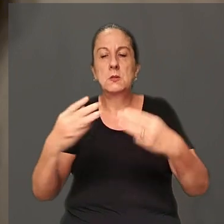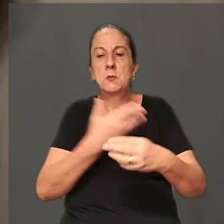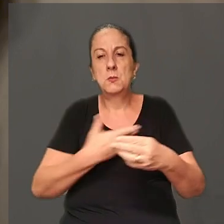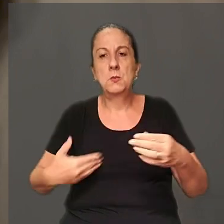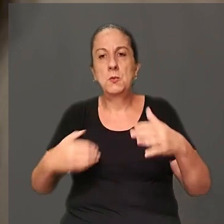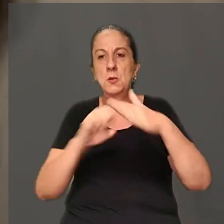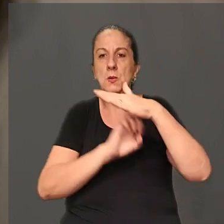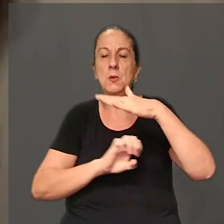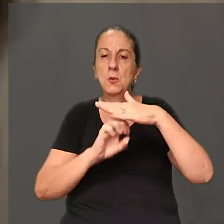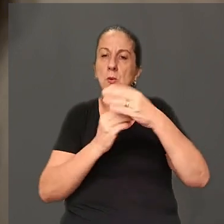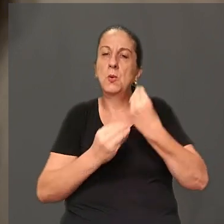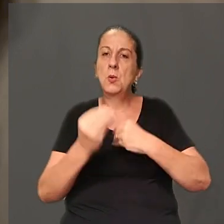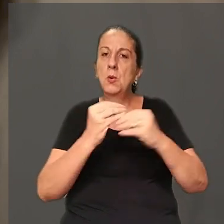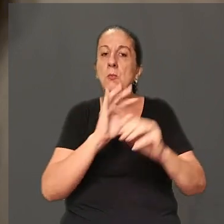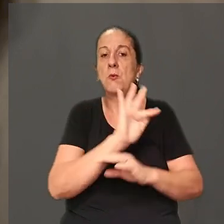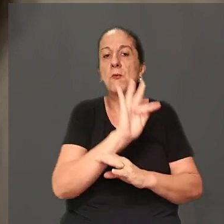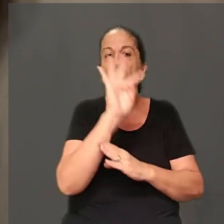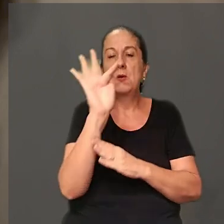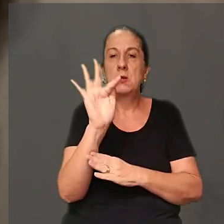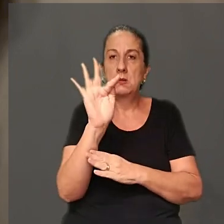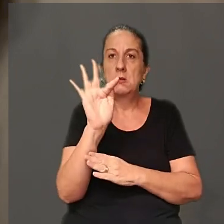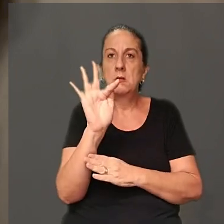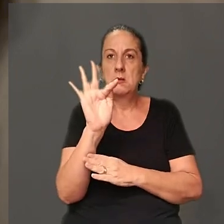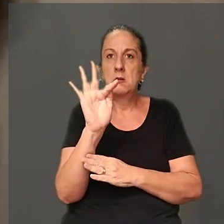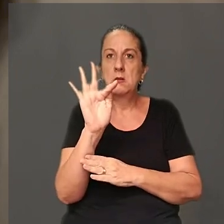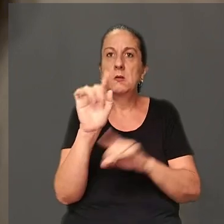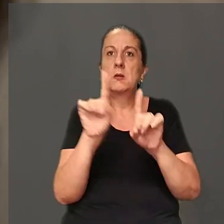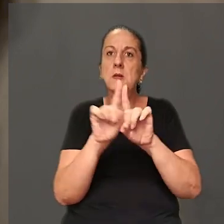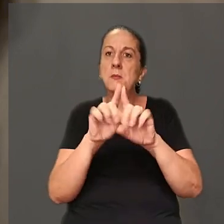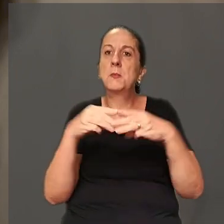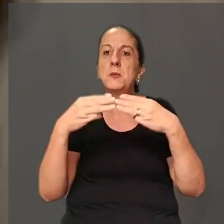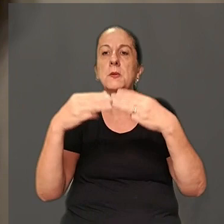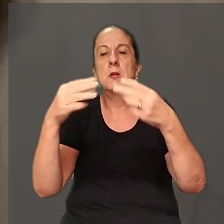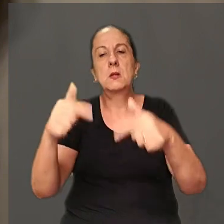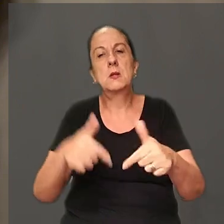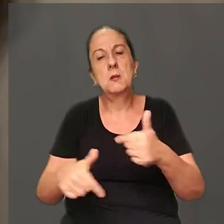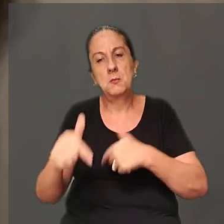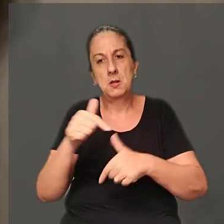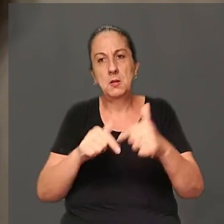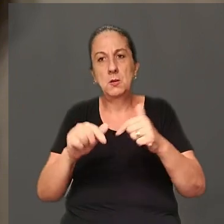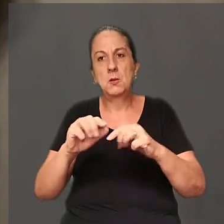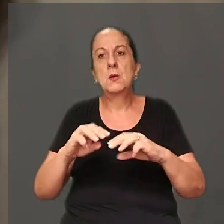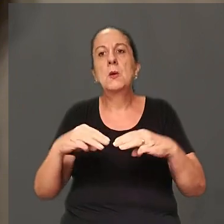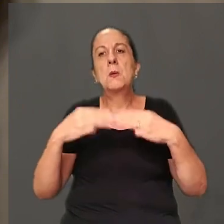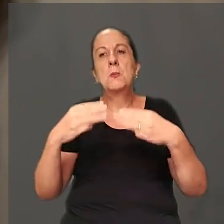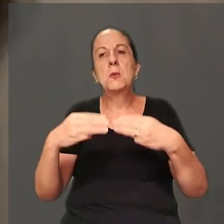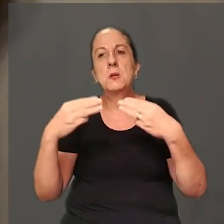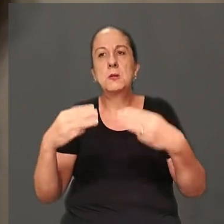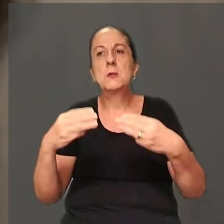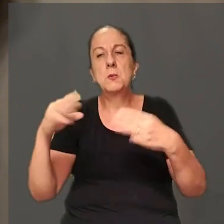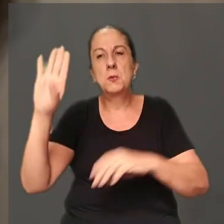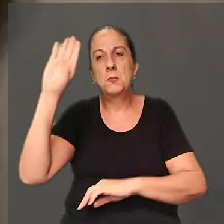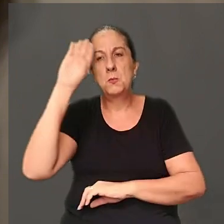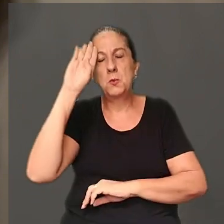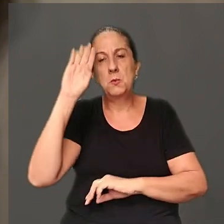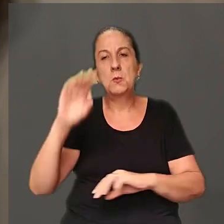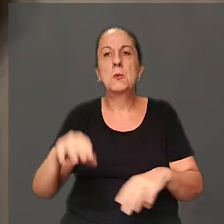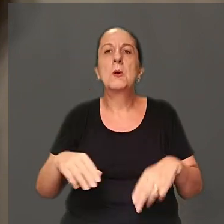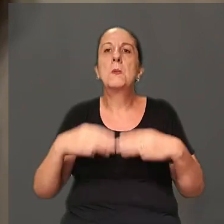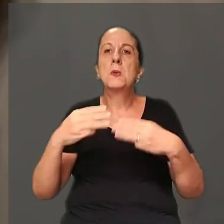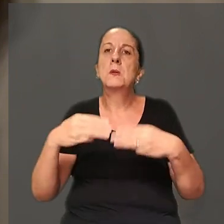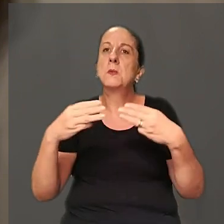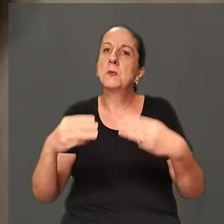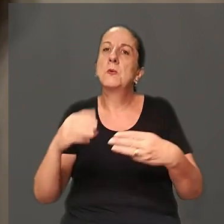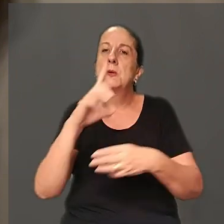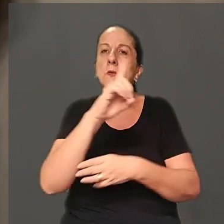em Ministério Público Federal, Ministério Público do Trabalho, Ministério Público Militar e Ministério Público do